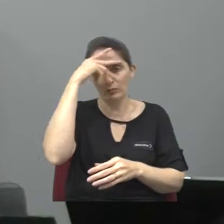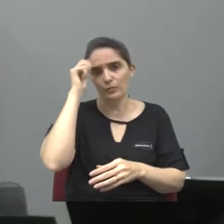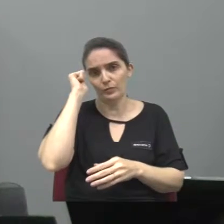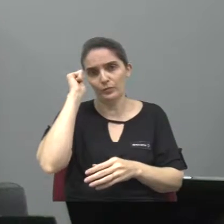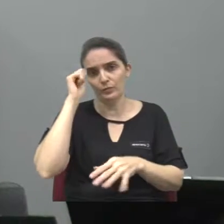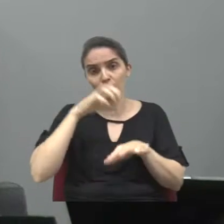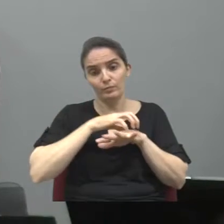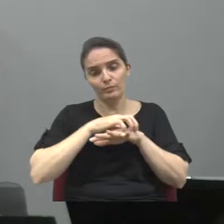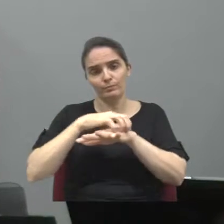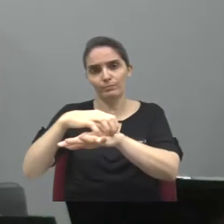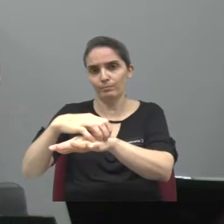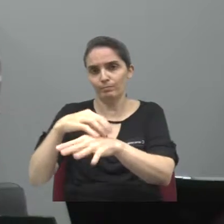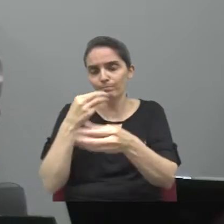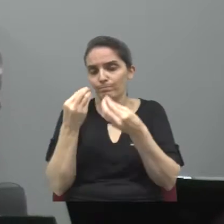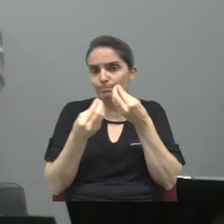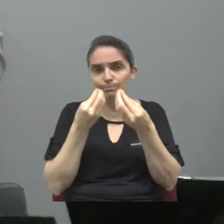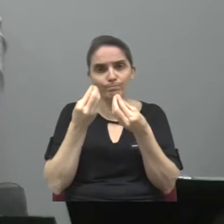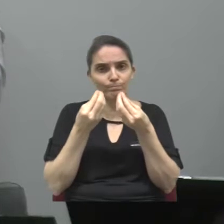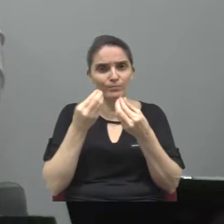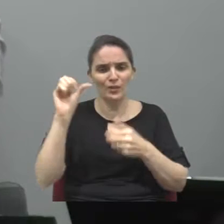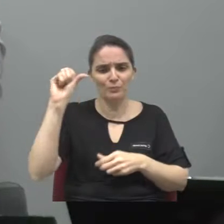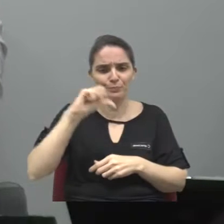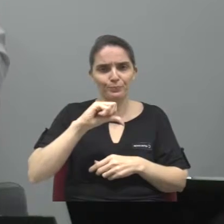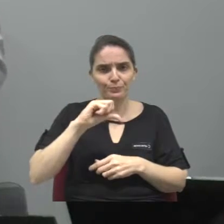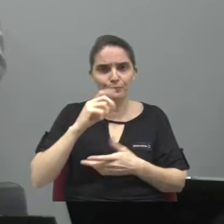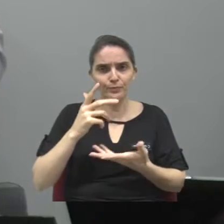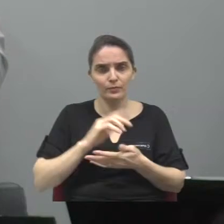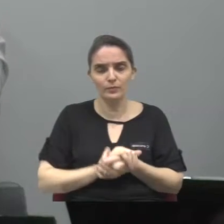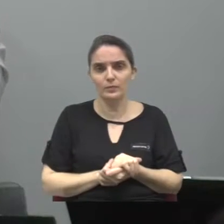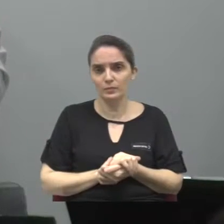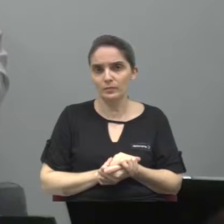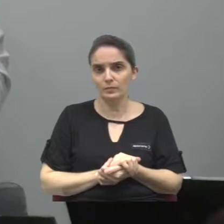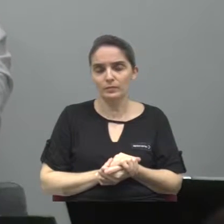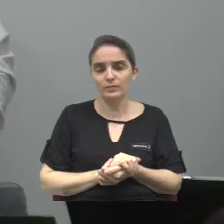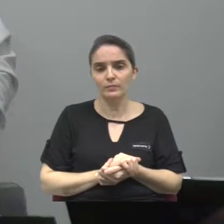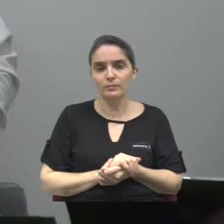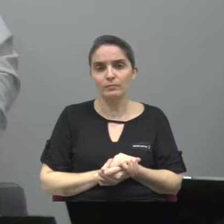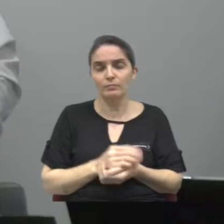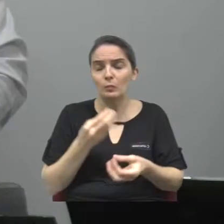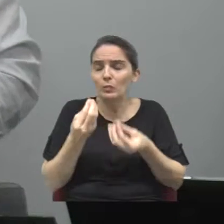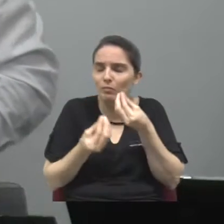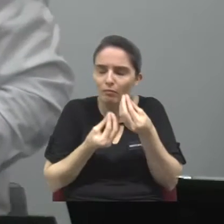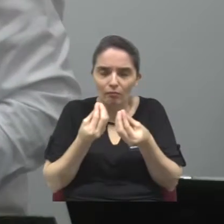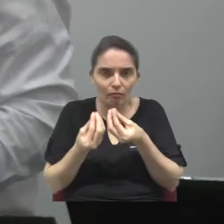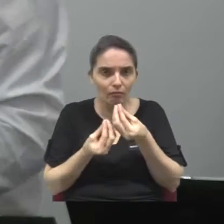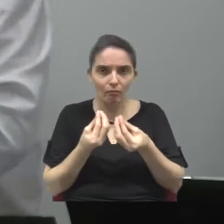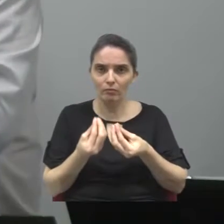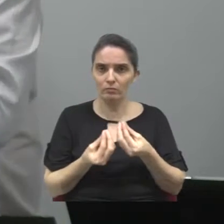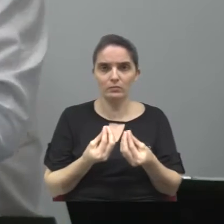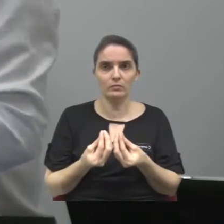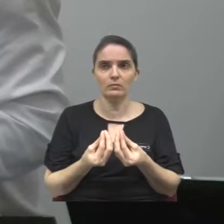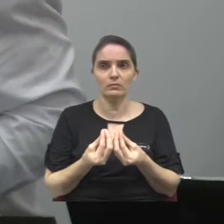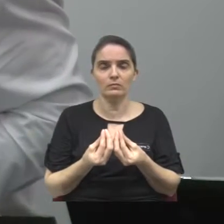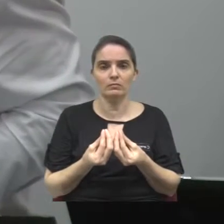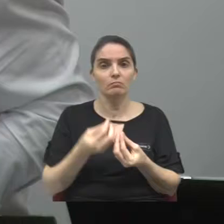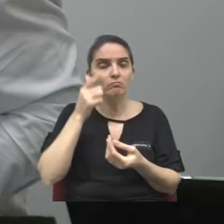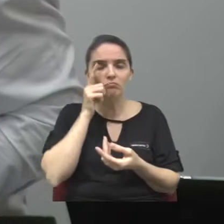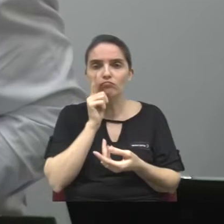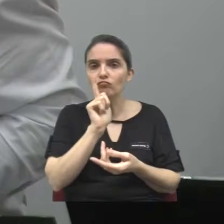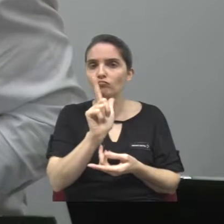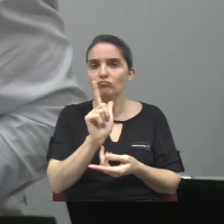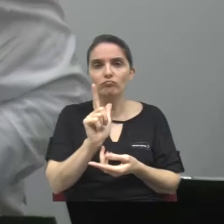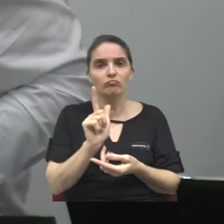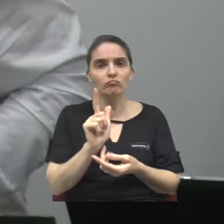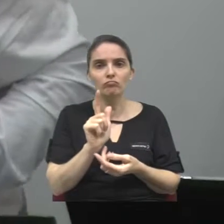que falar, está um caos. Virou uma situação incontrolável. Não se consegue adquirir novos